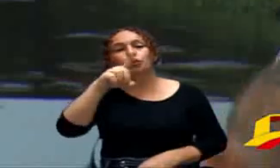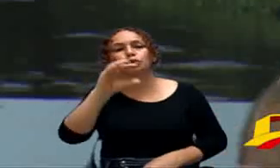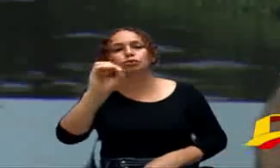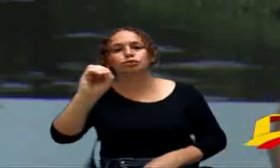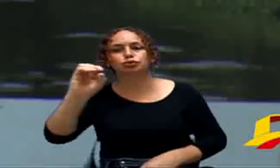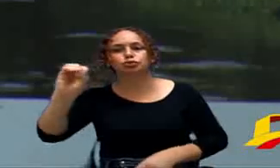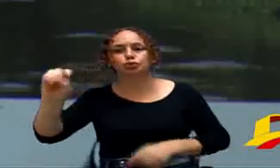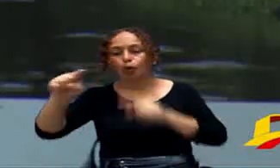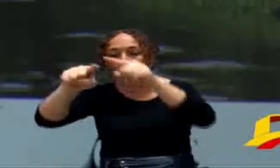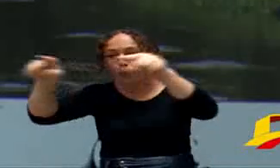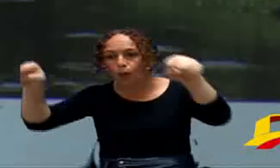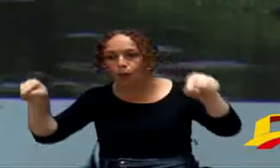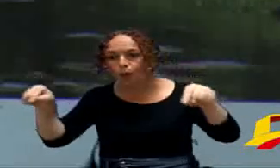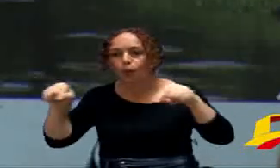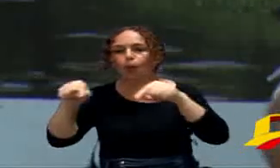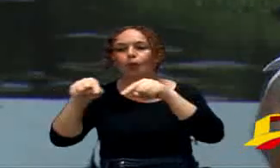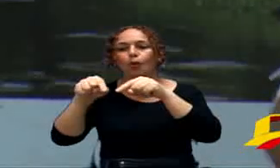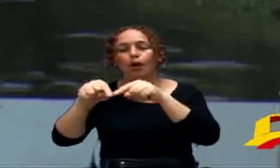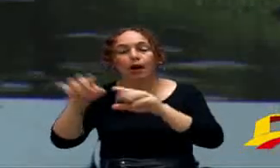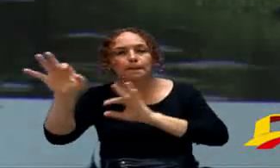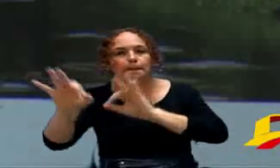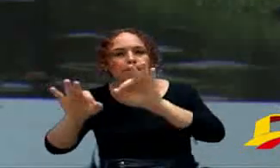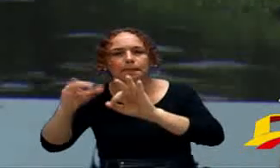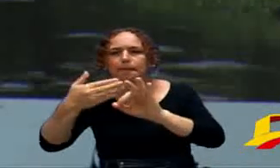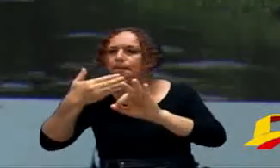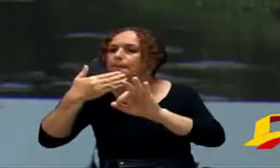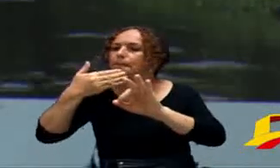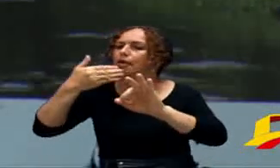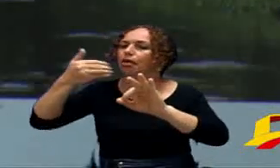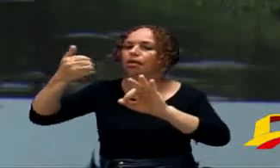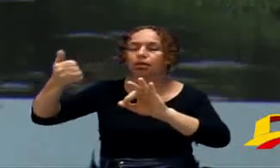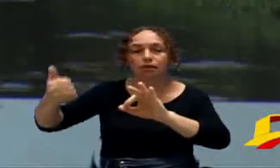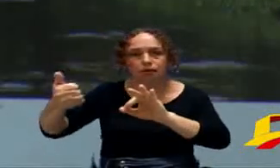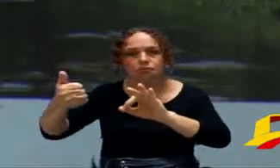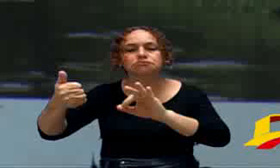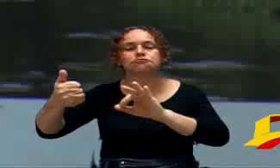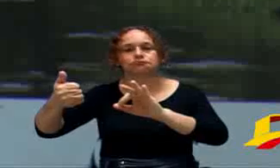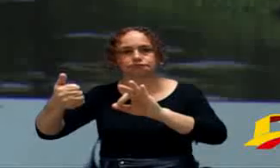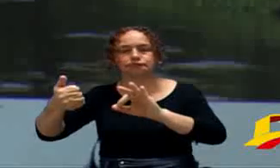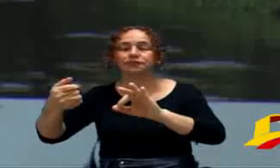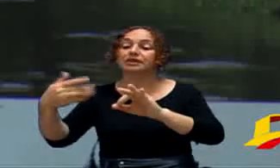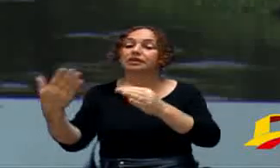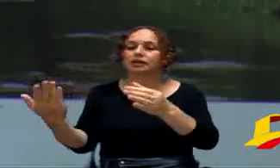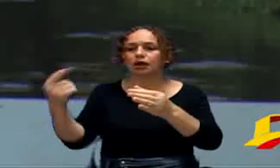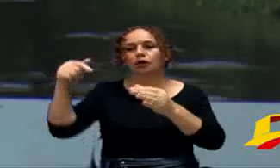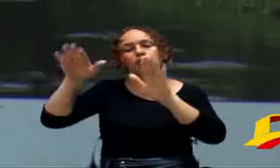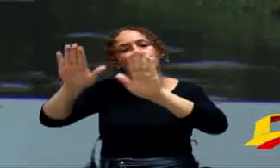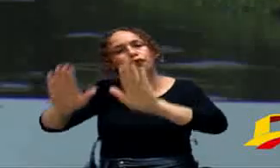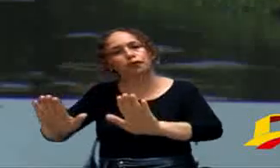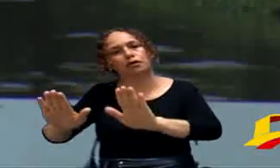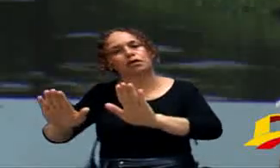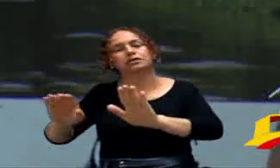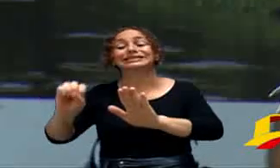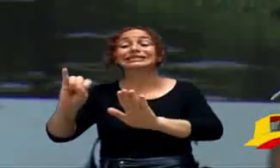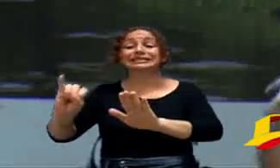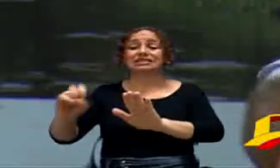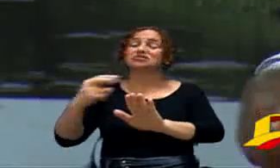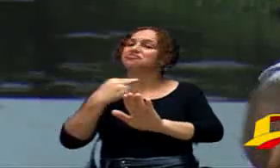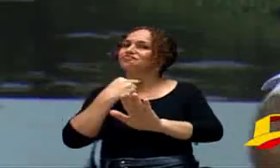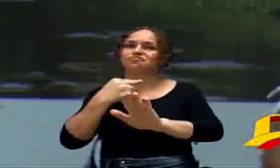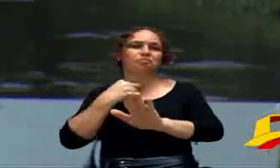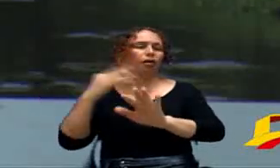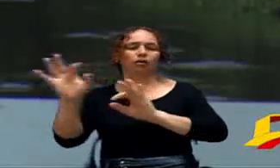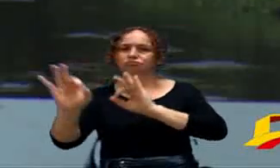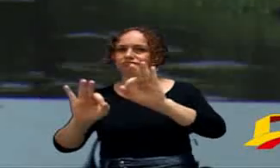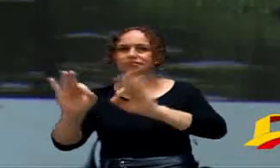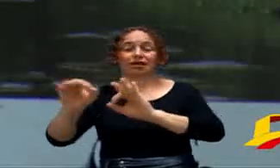recinto e adequar ele às necessidades do Sandro, por estar idoso, por estar velhinho, o nosso posicionamento é que ele fique. Caso não seja possível, o posicionamento técnico